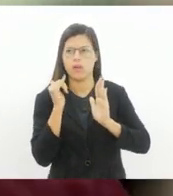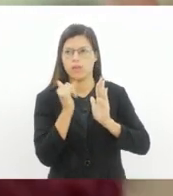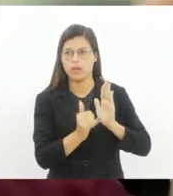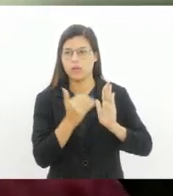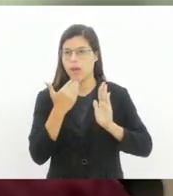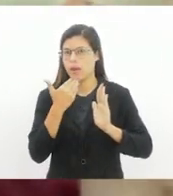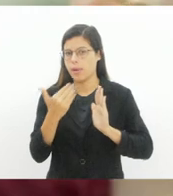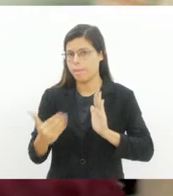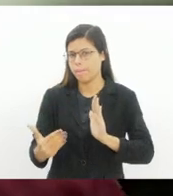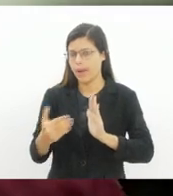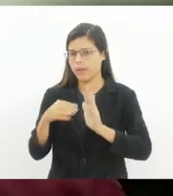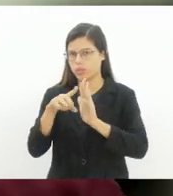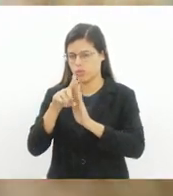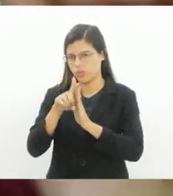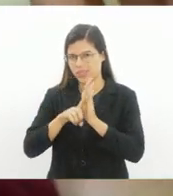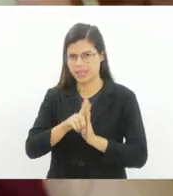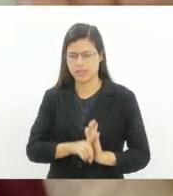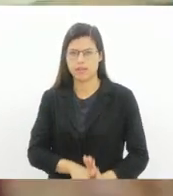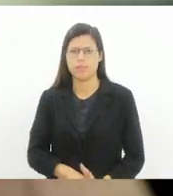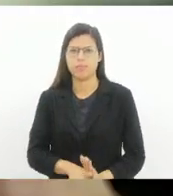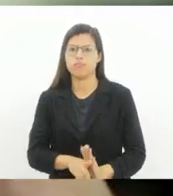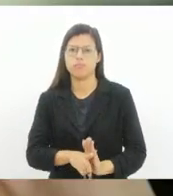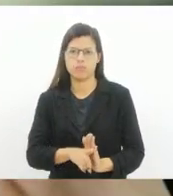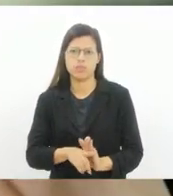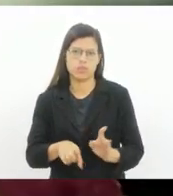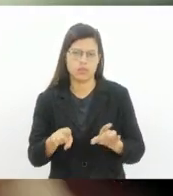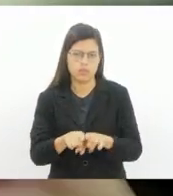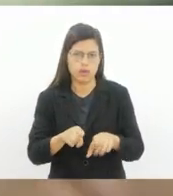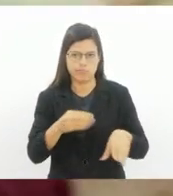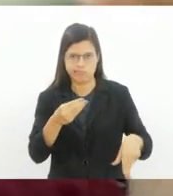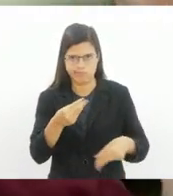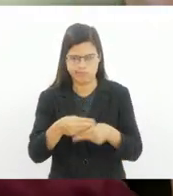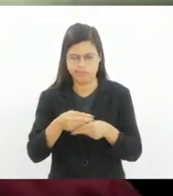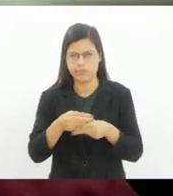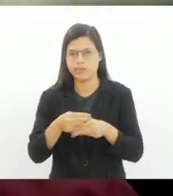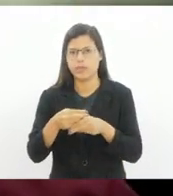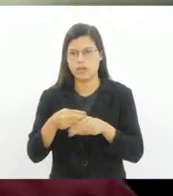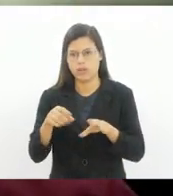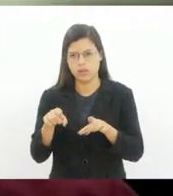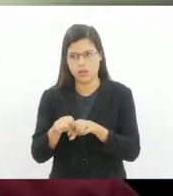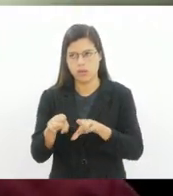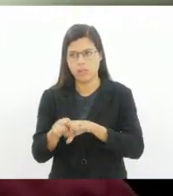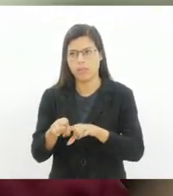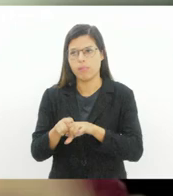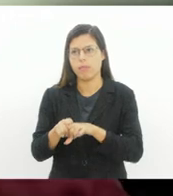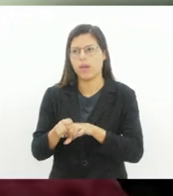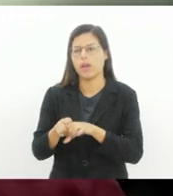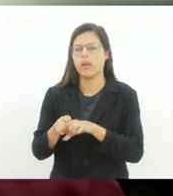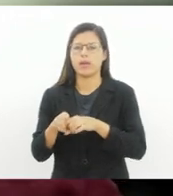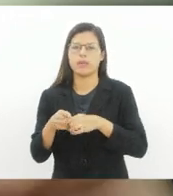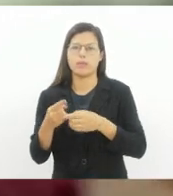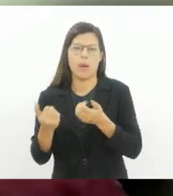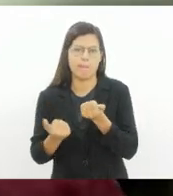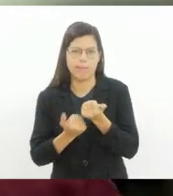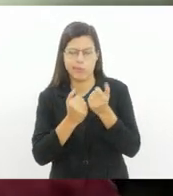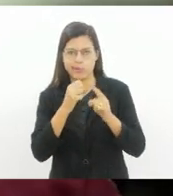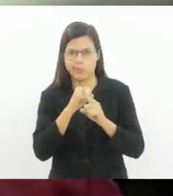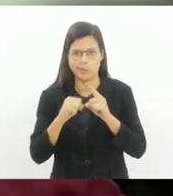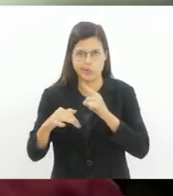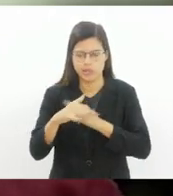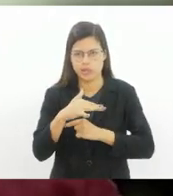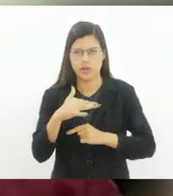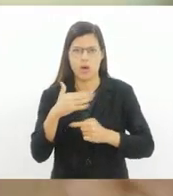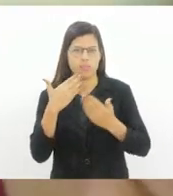os exames que forem complementares, além de fazer os encaminhamentos para os serviços sociais e psicológicos e o